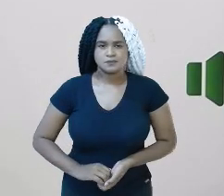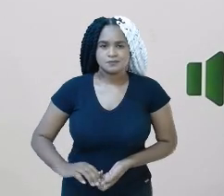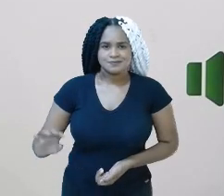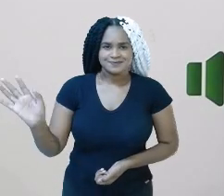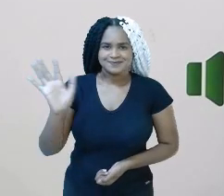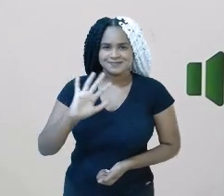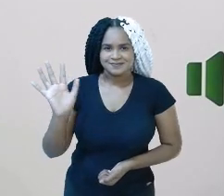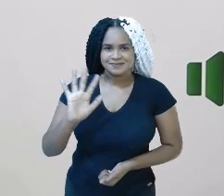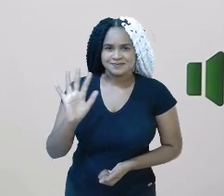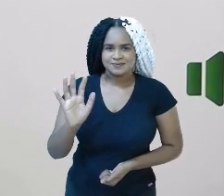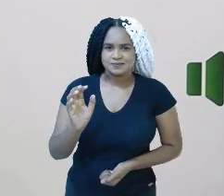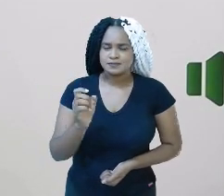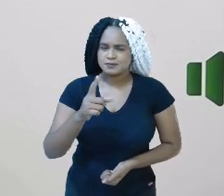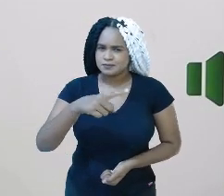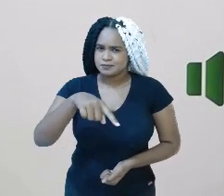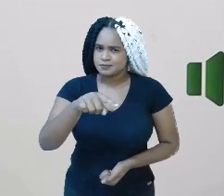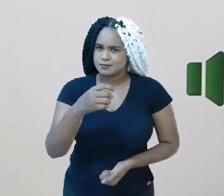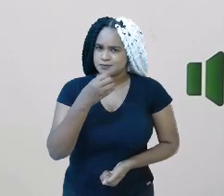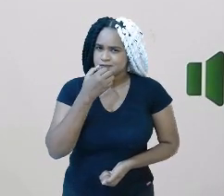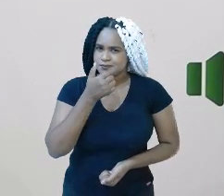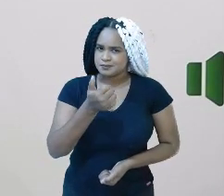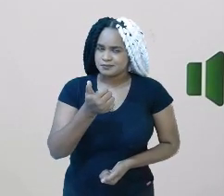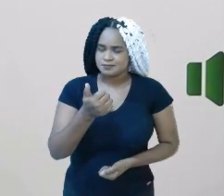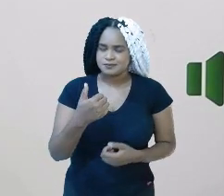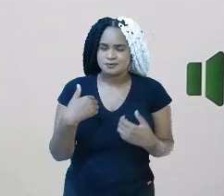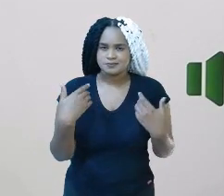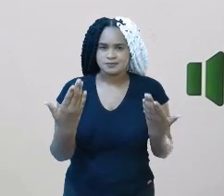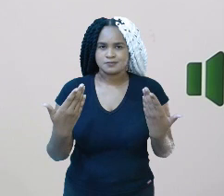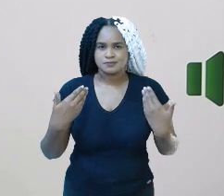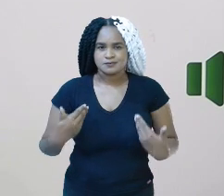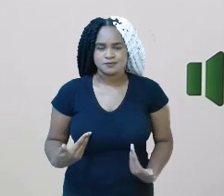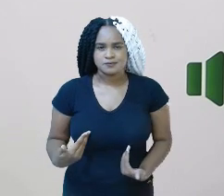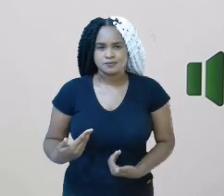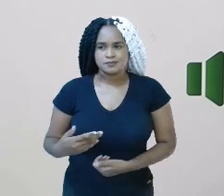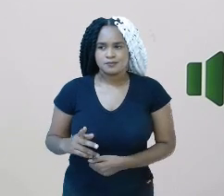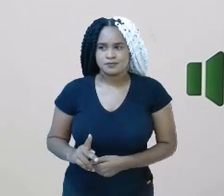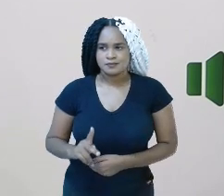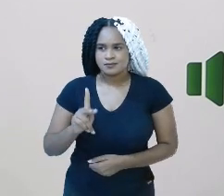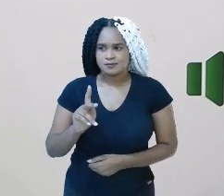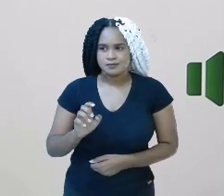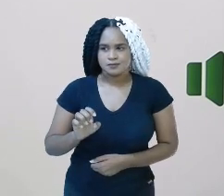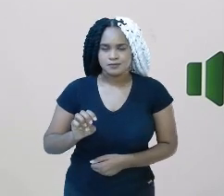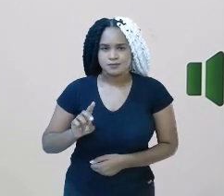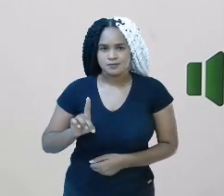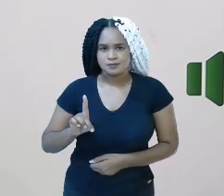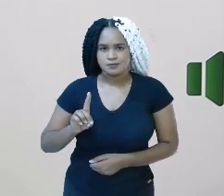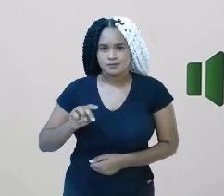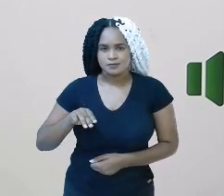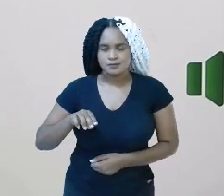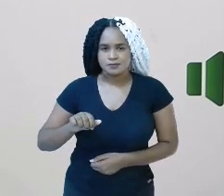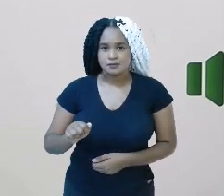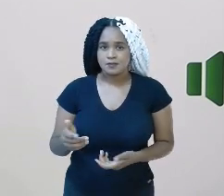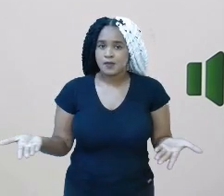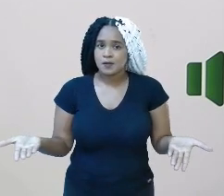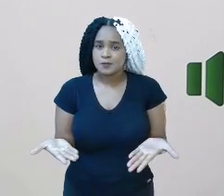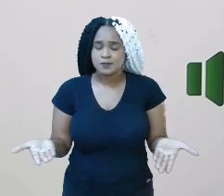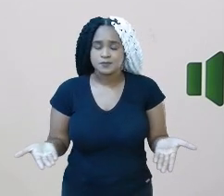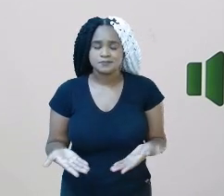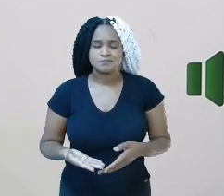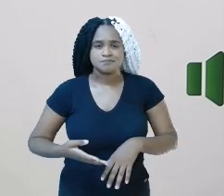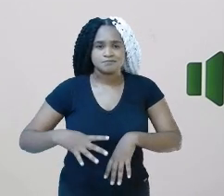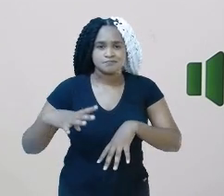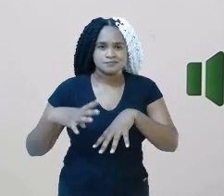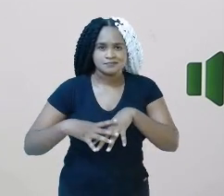Olá! Tá todo mundo bem? Eu sou a professora Kedma Santos e na aula de matemática de hoje nós vamos trabalhar